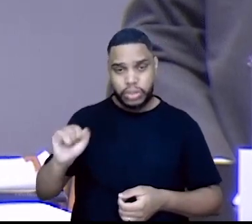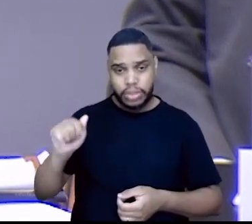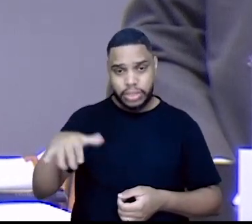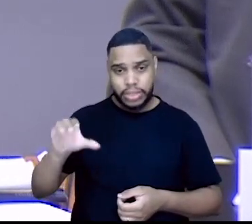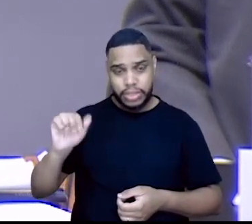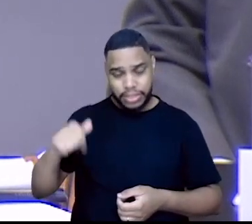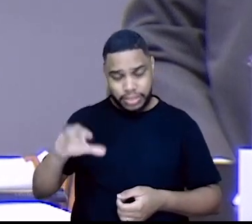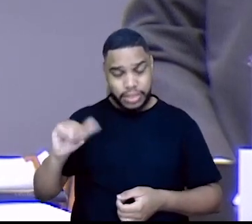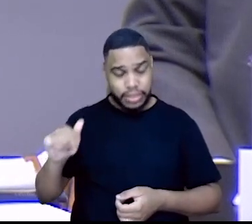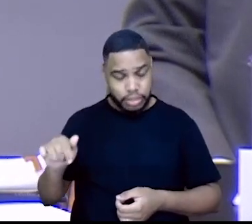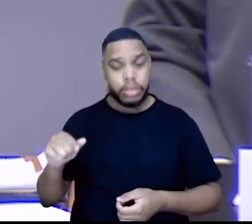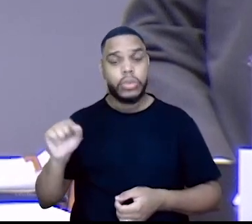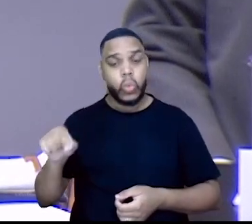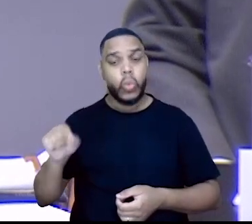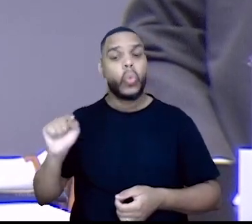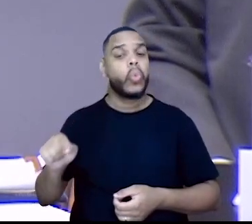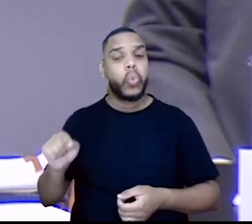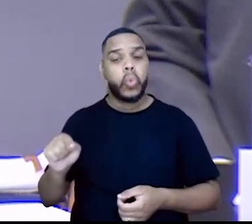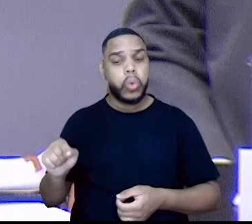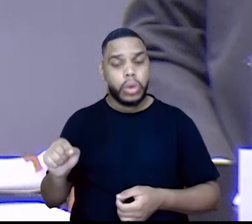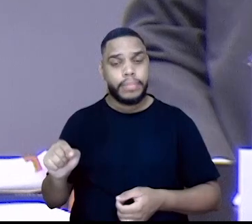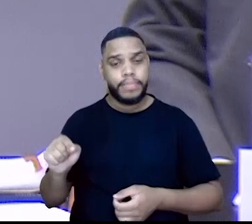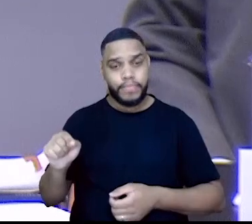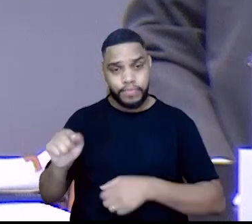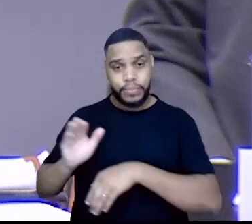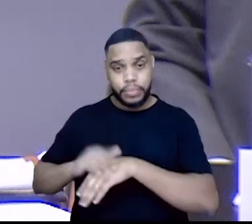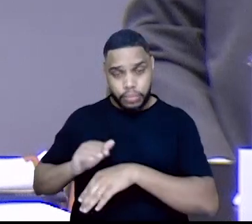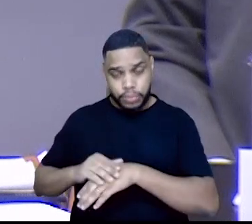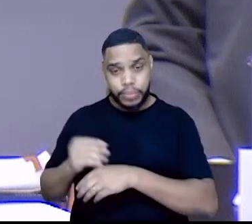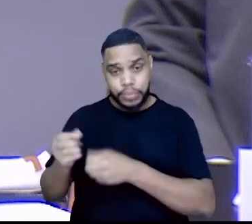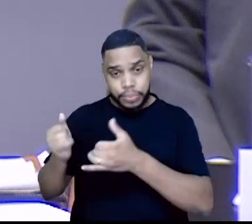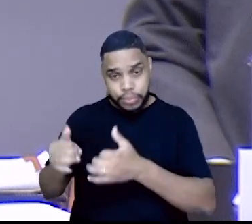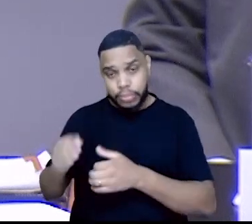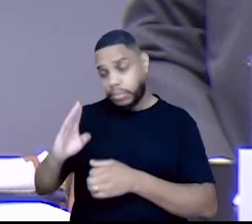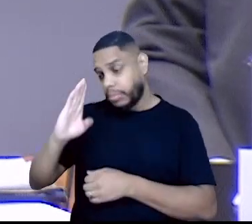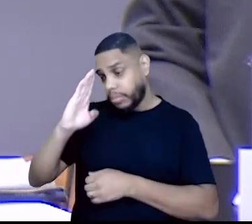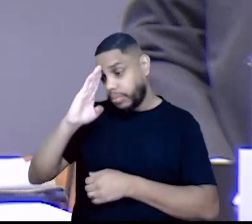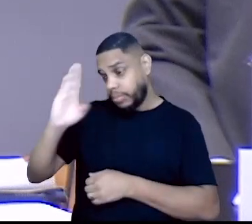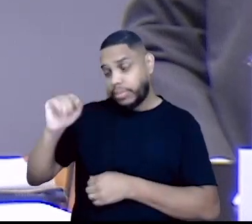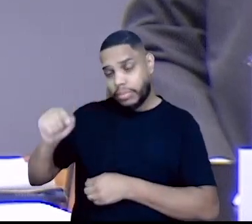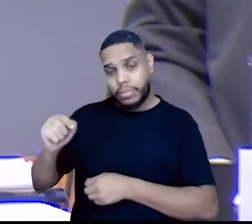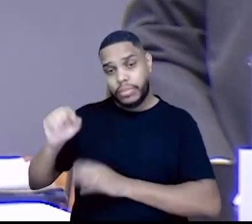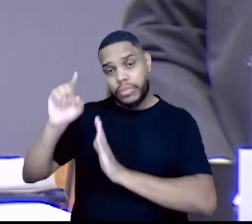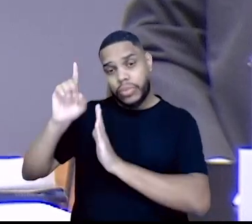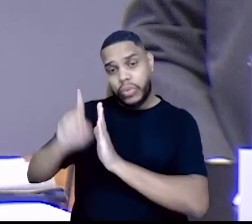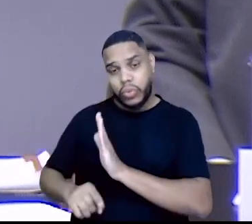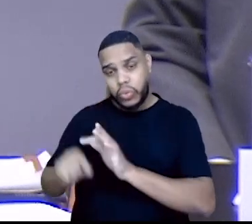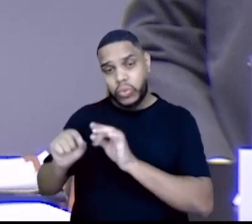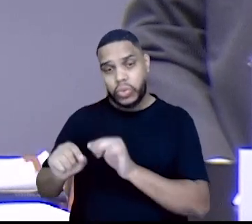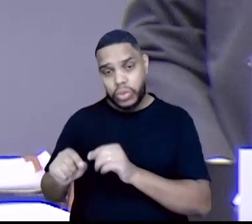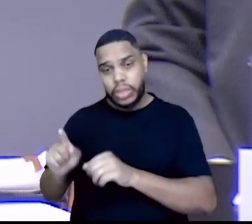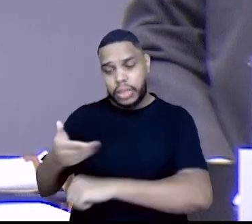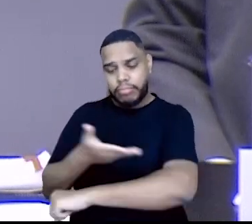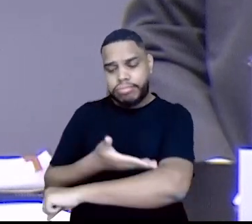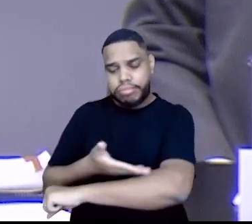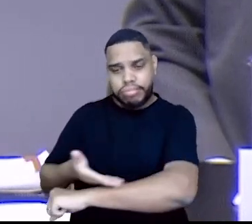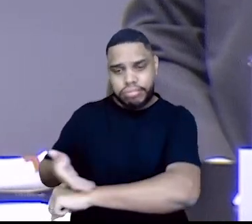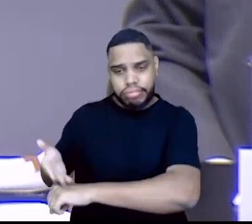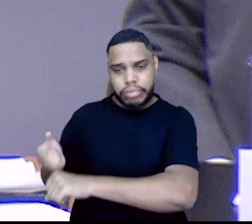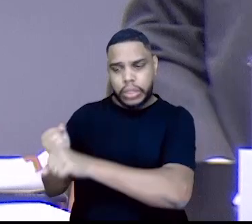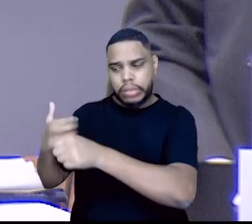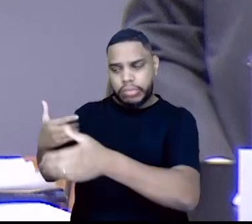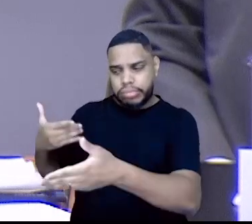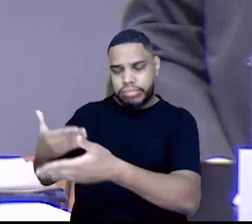law, no qual, se gostava de dizer, a principal fonte de direito era o costume, como o nome sugere, mas,